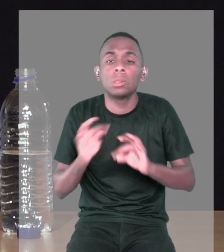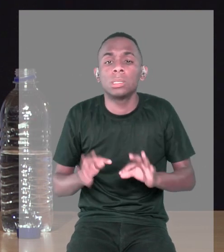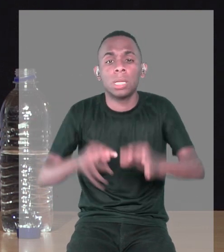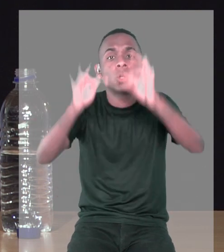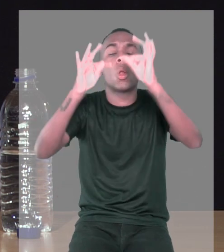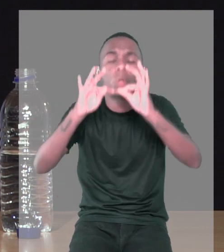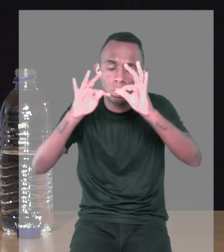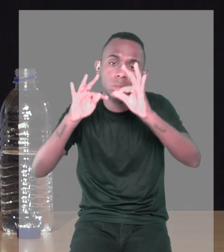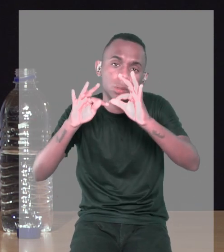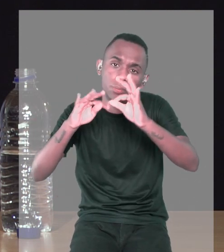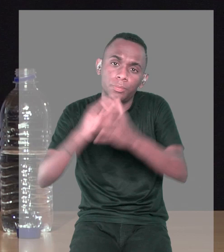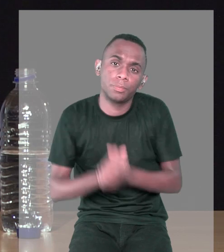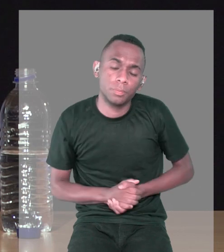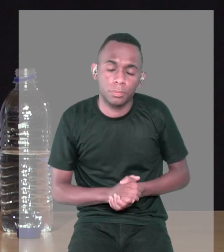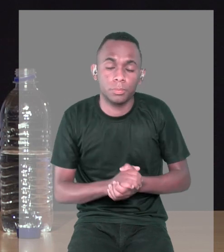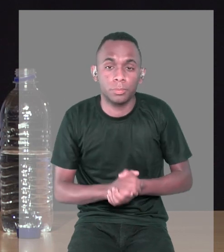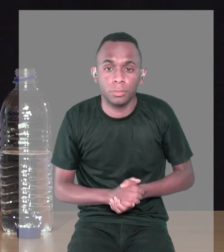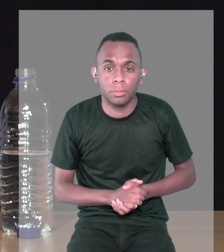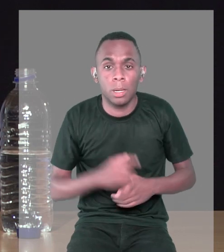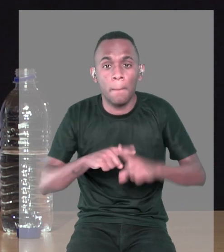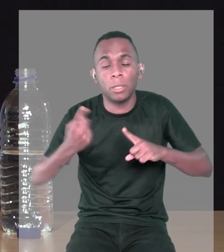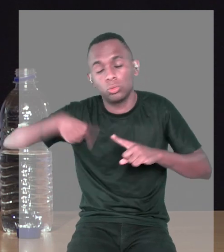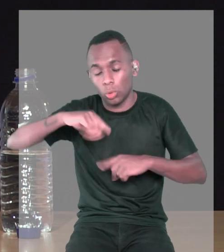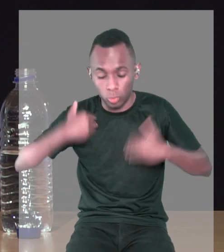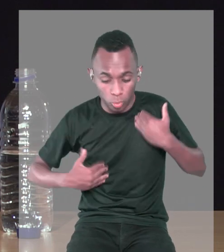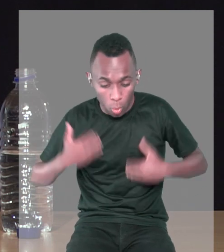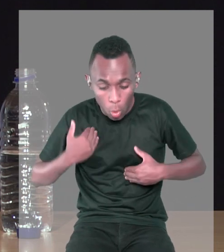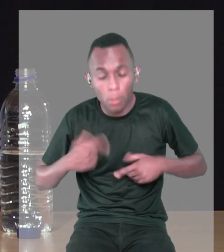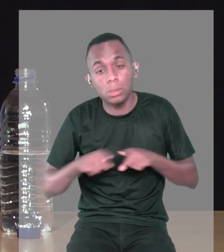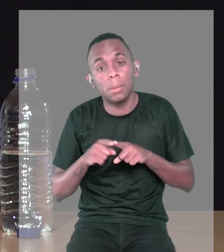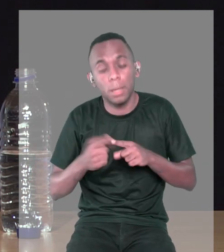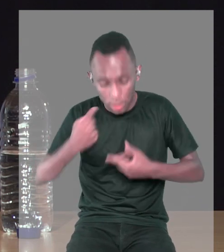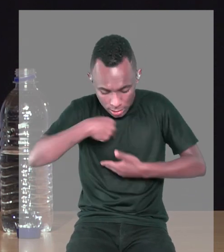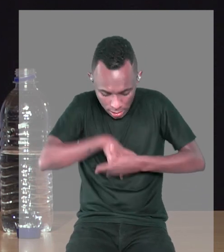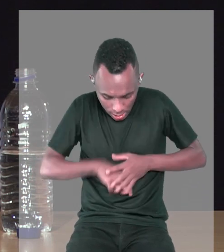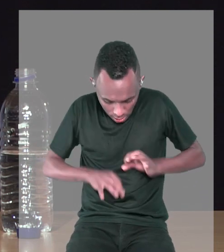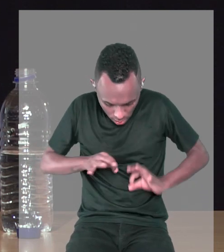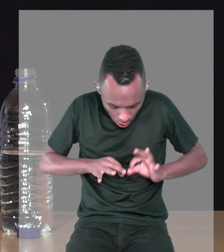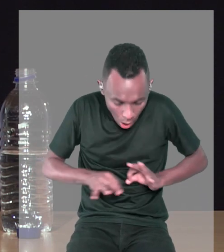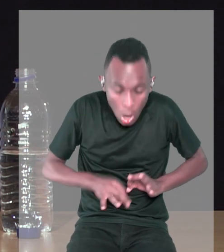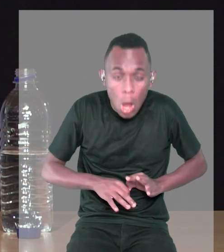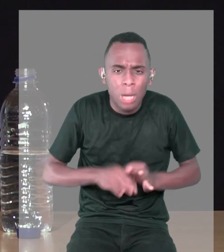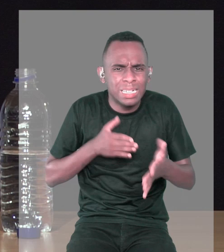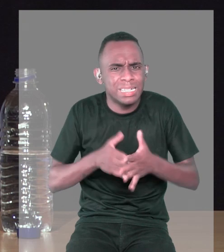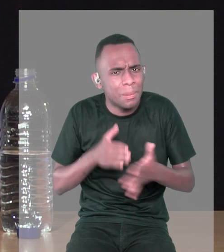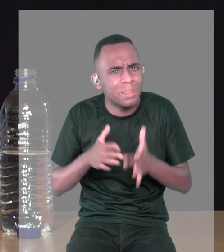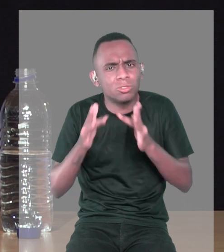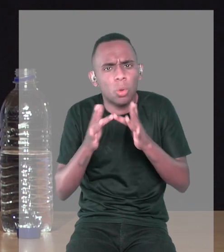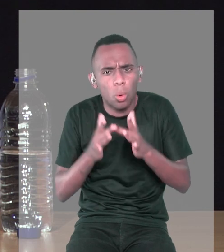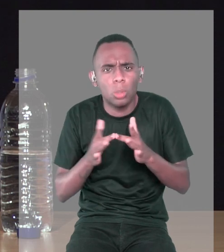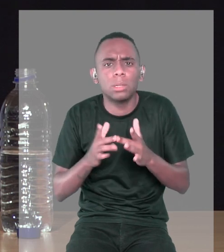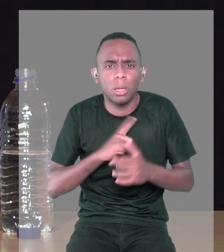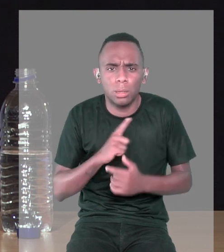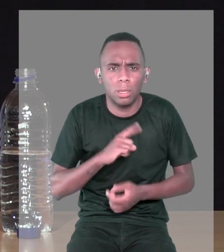consumo digitais sempre mais excessivas? Mas os nossos corpos, os nossos organismos físicos seriam privados